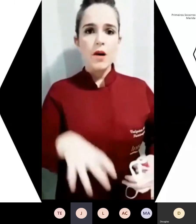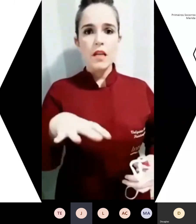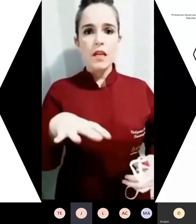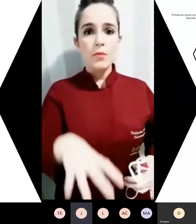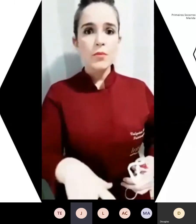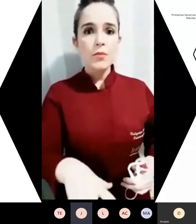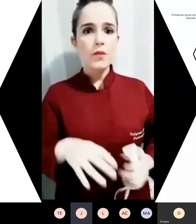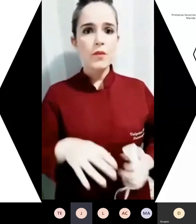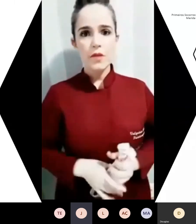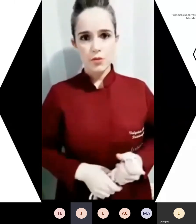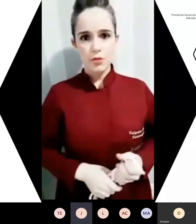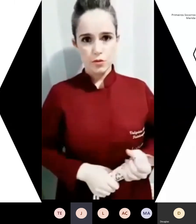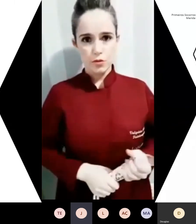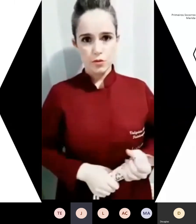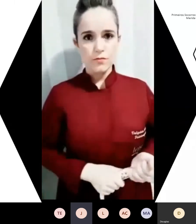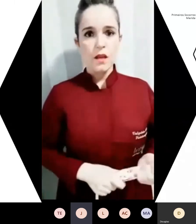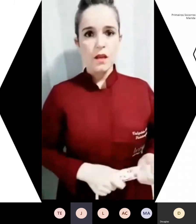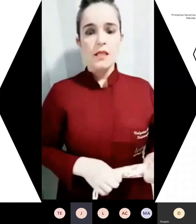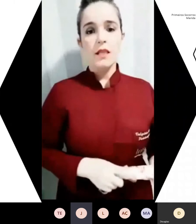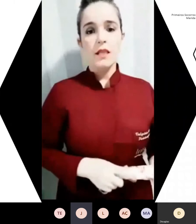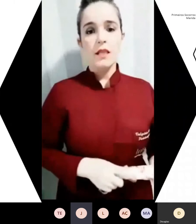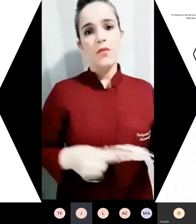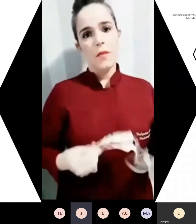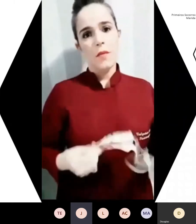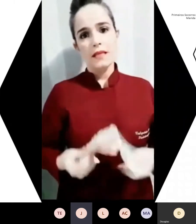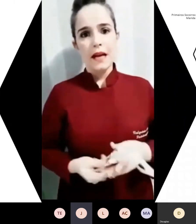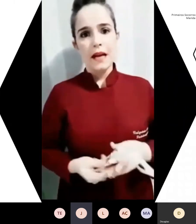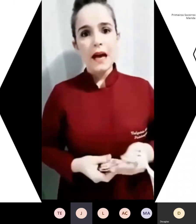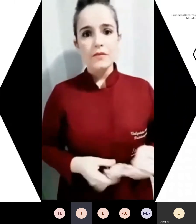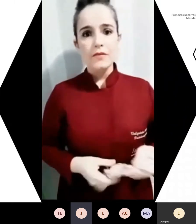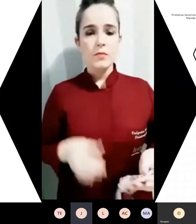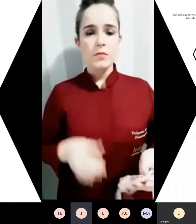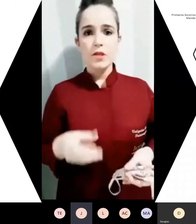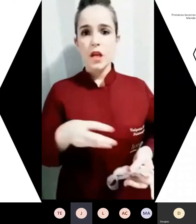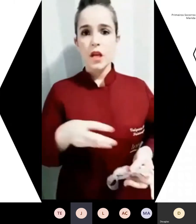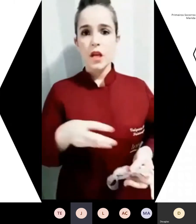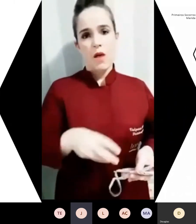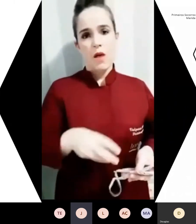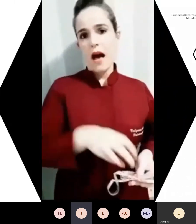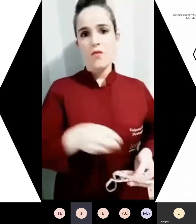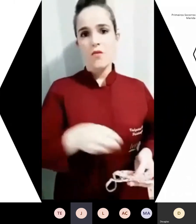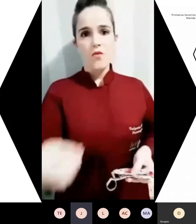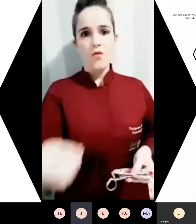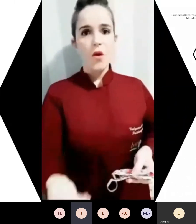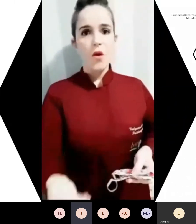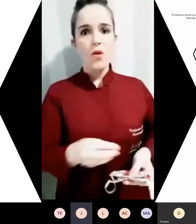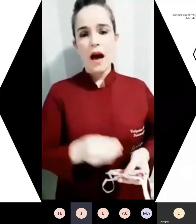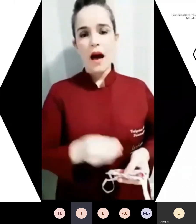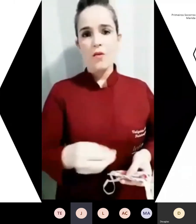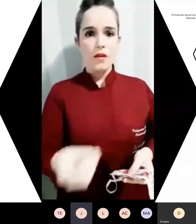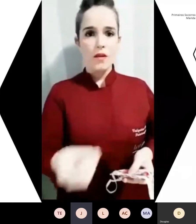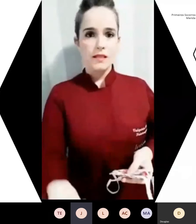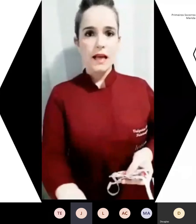água, sabão e deixa no mínimo 20 minutos. Se for uma máscara clara, você pode colocar uma água com